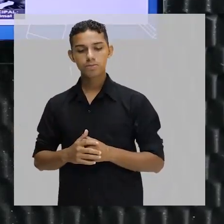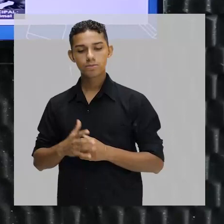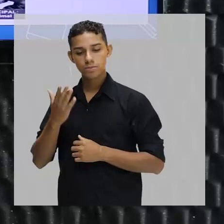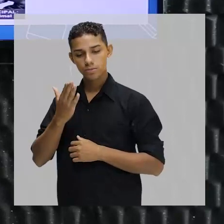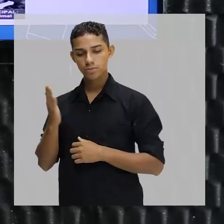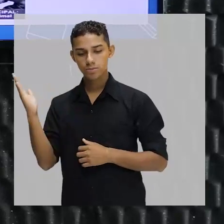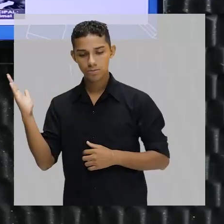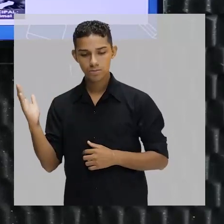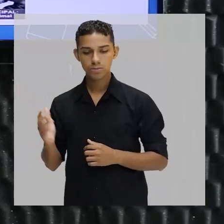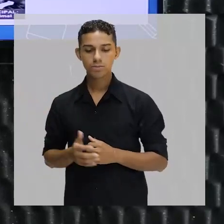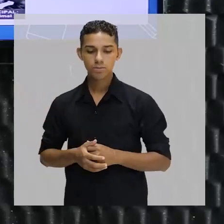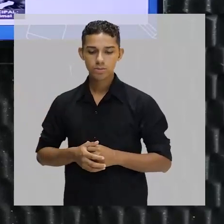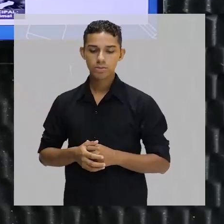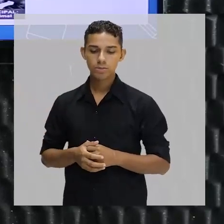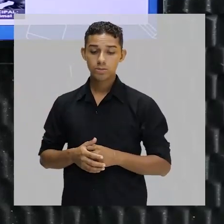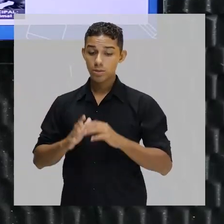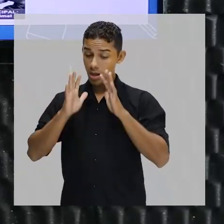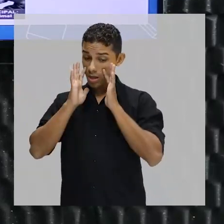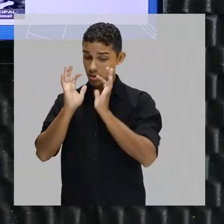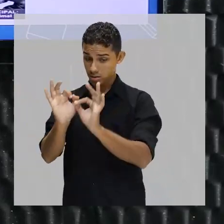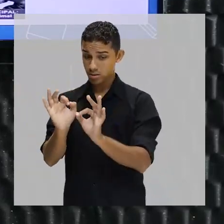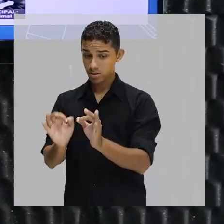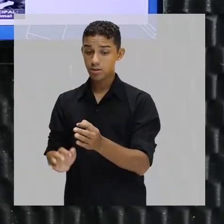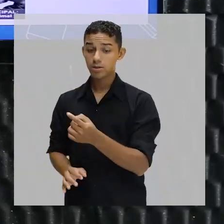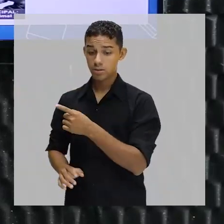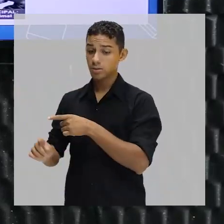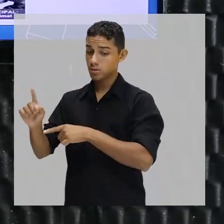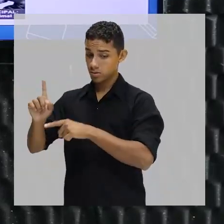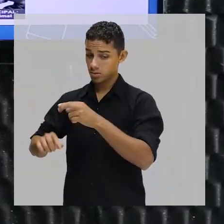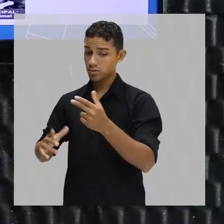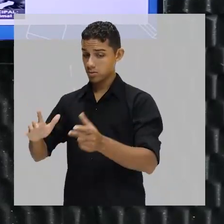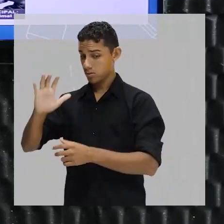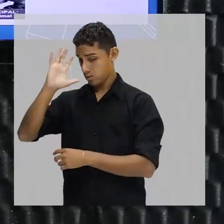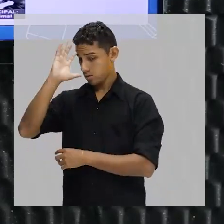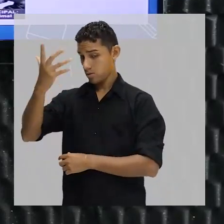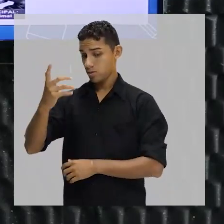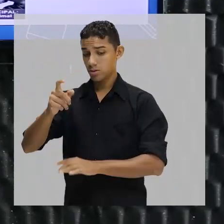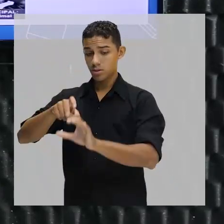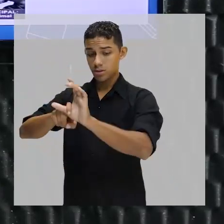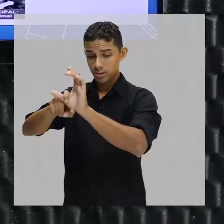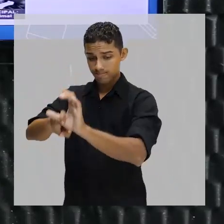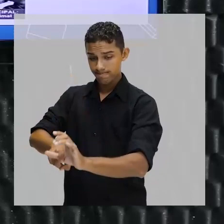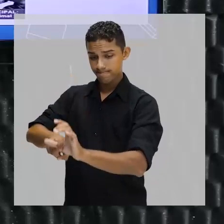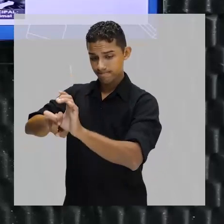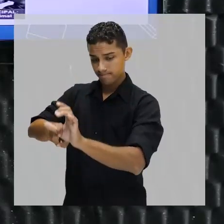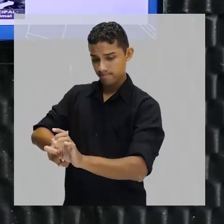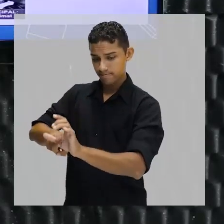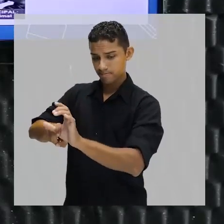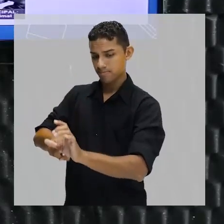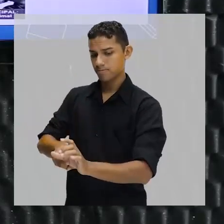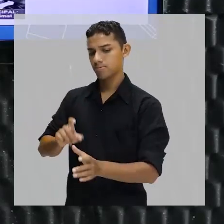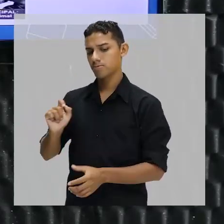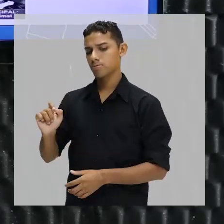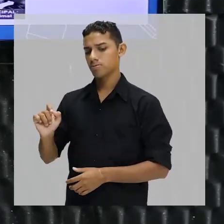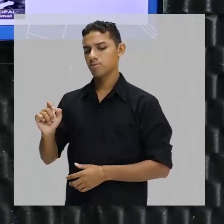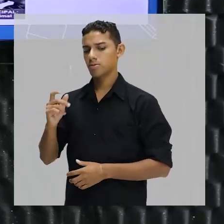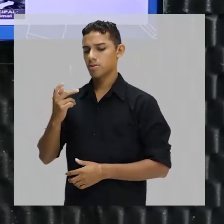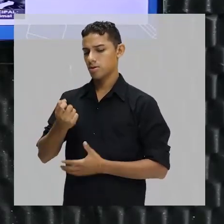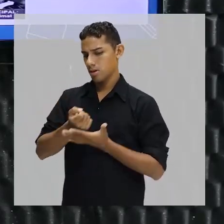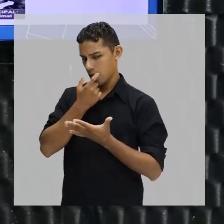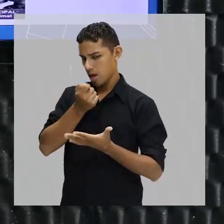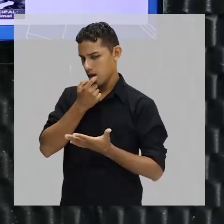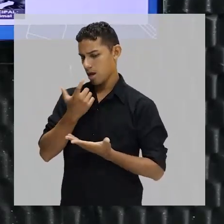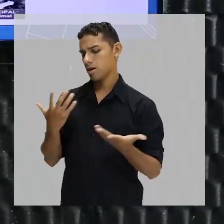Medicamento genérico. Atenção, este produto pode causar dependência. Ele está falando de um remédio,